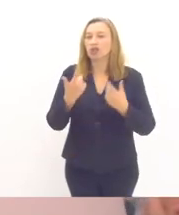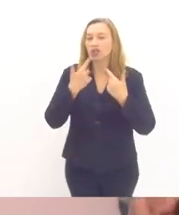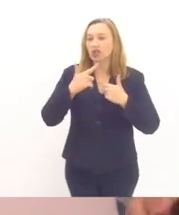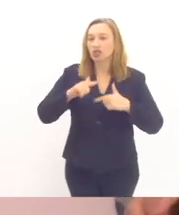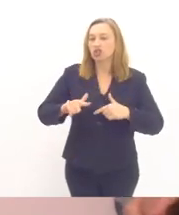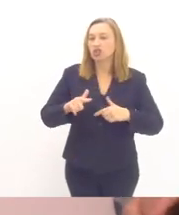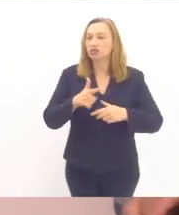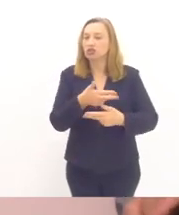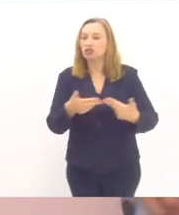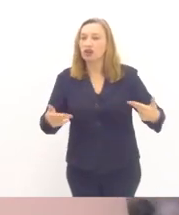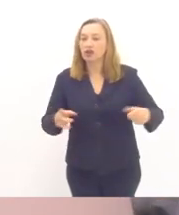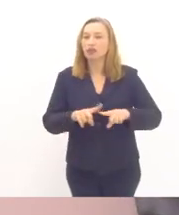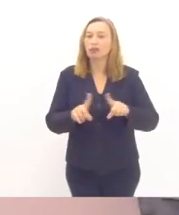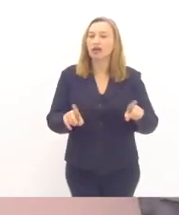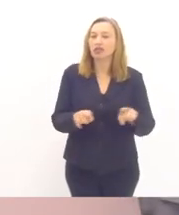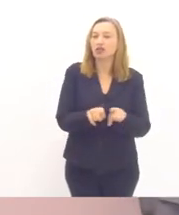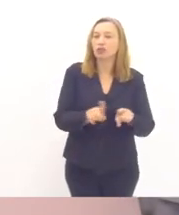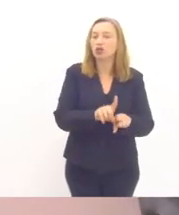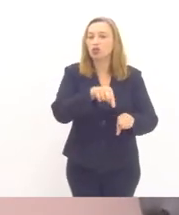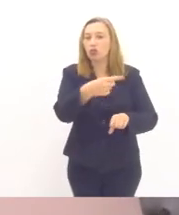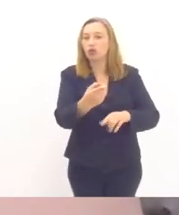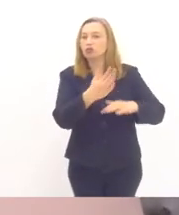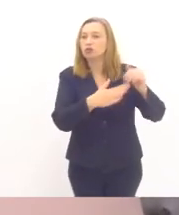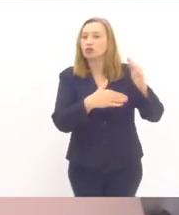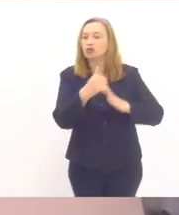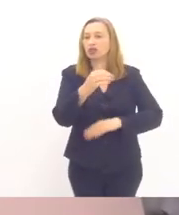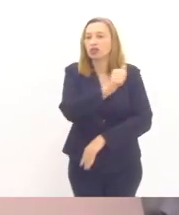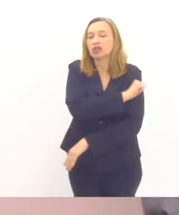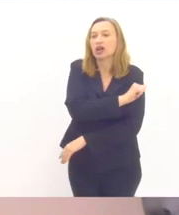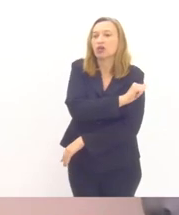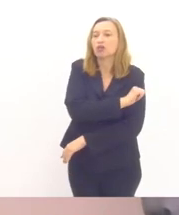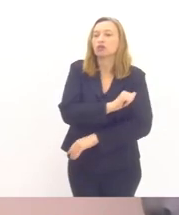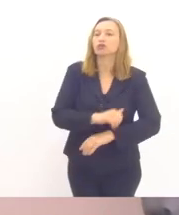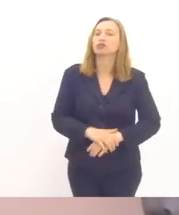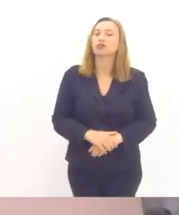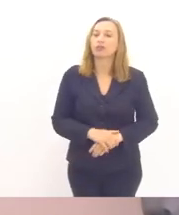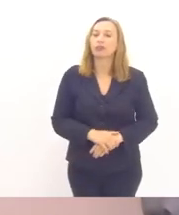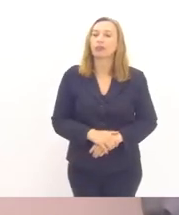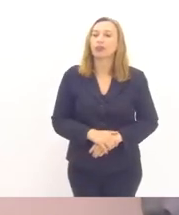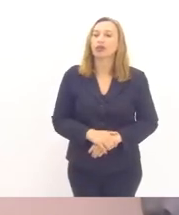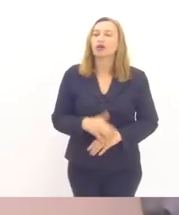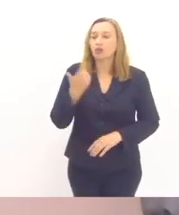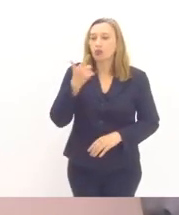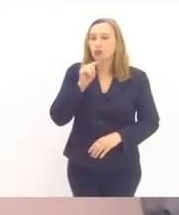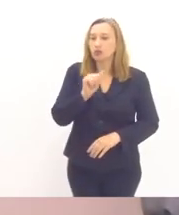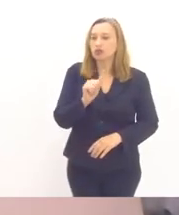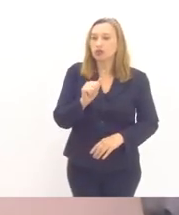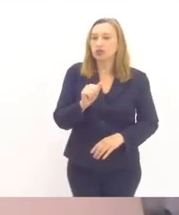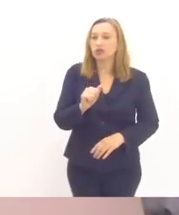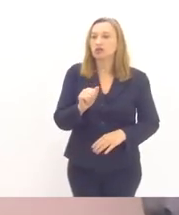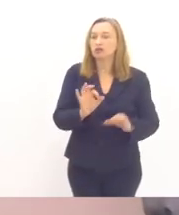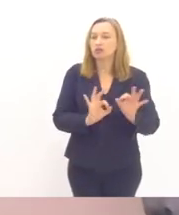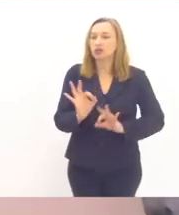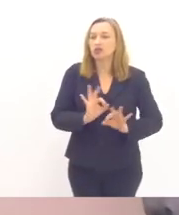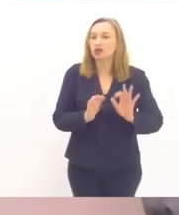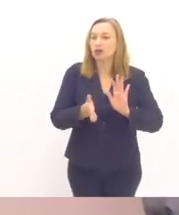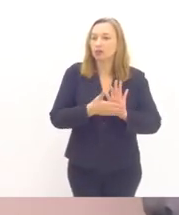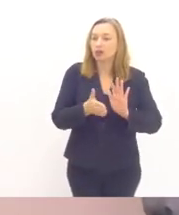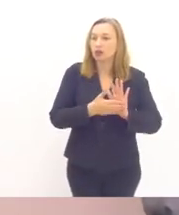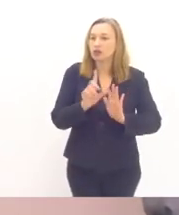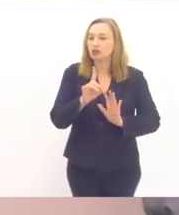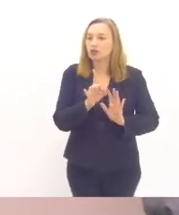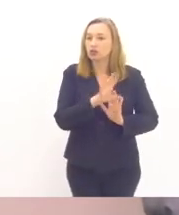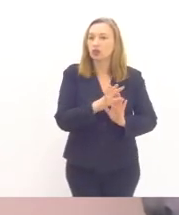esse diálogo com o conjunto de profissionais e estudantes, né, da rede, para que a gente consiga elaborar uma proposta, não só para o